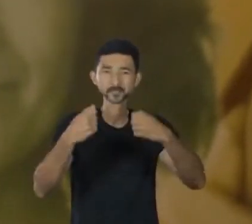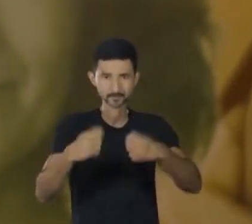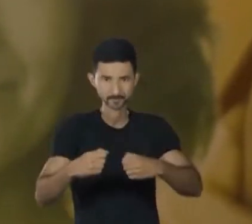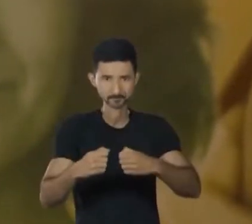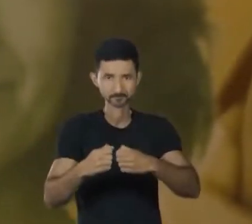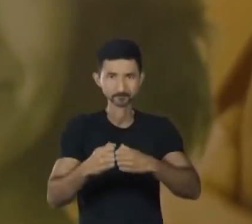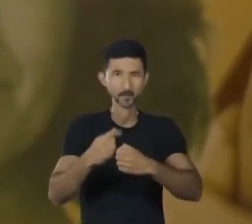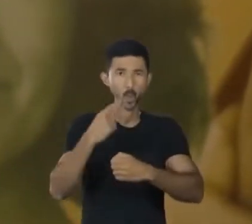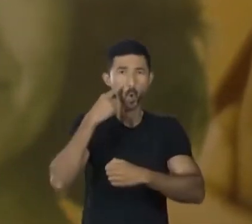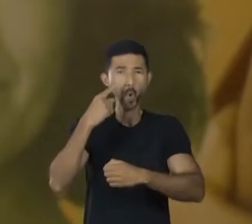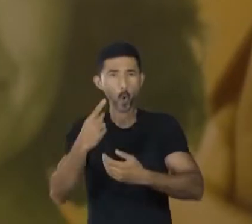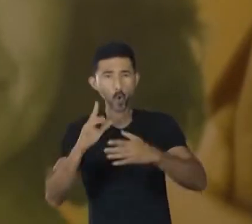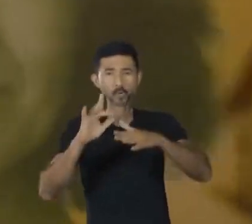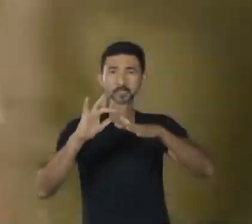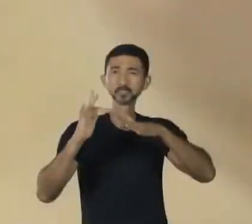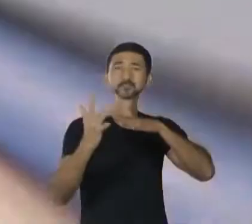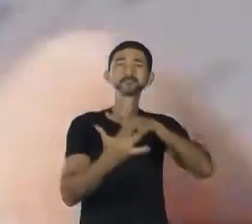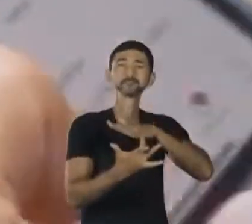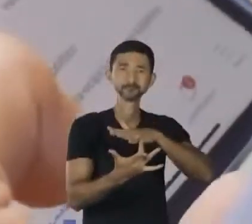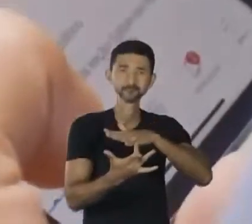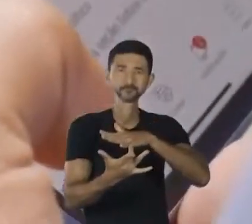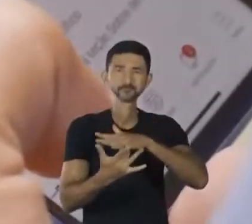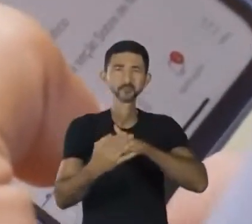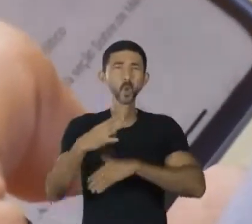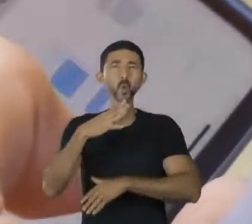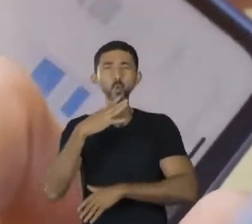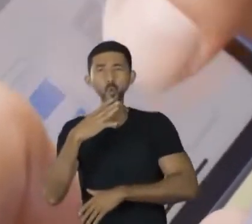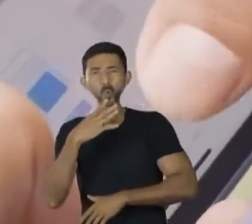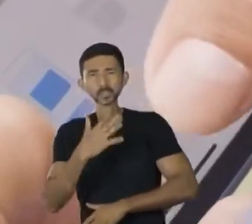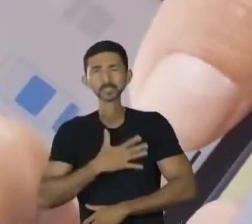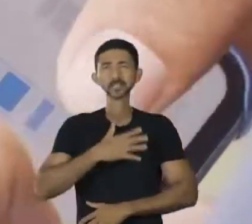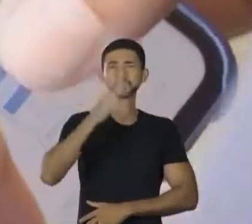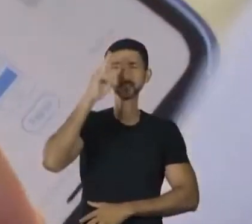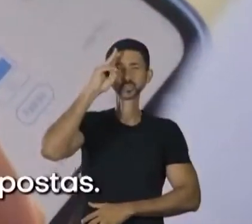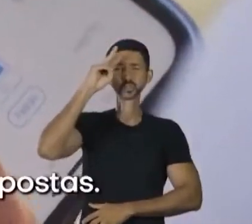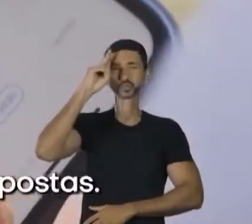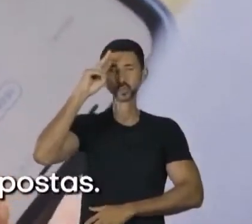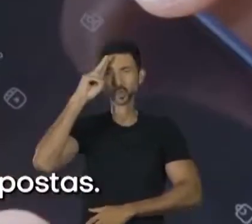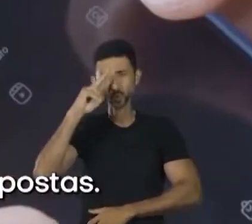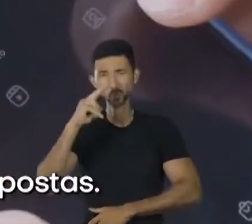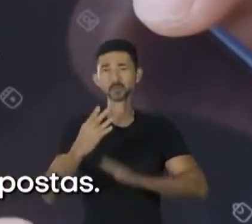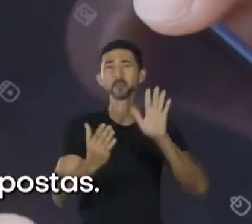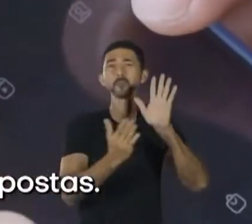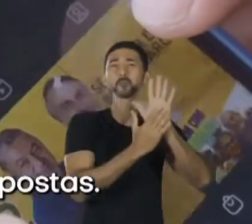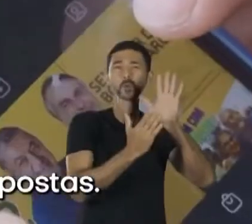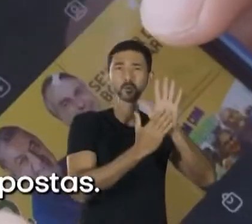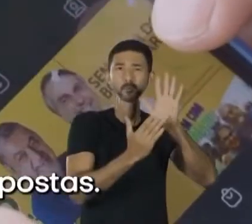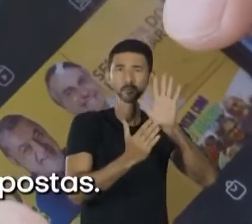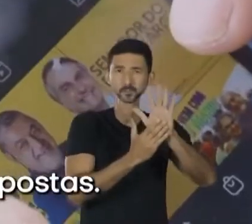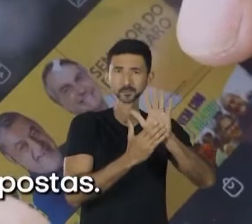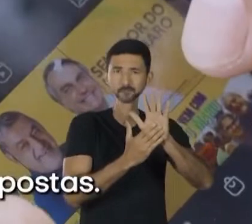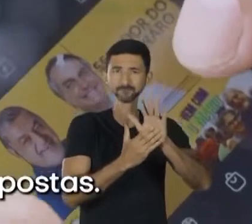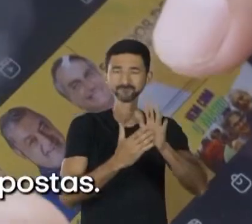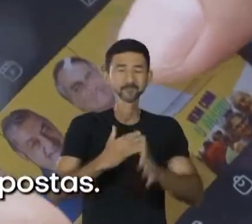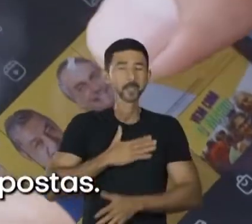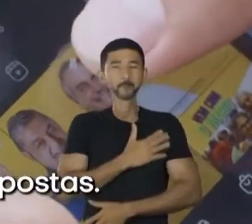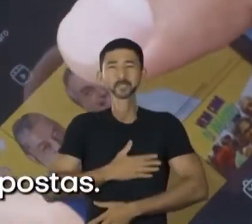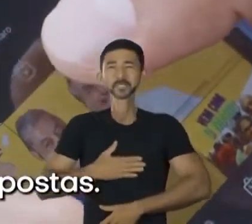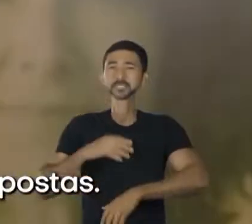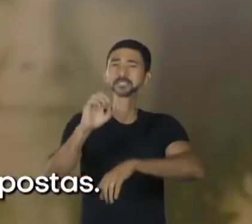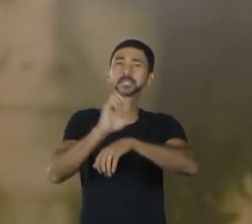para quem mais precisa. Acompanhe as minhas redes sociais, conheça melhor a minha história e as minhas